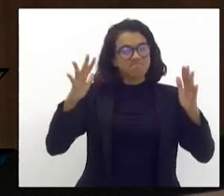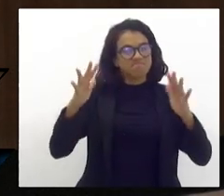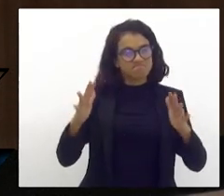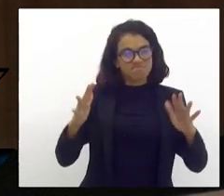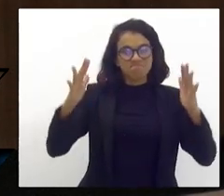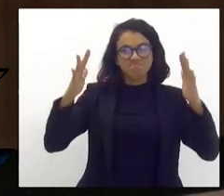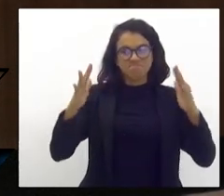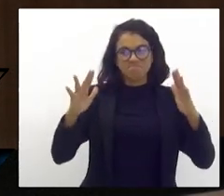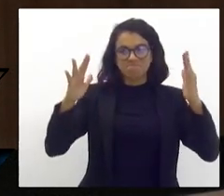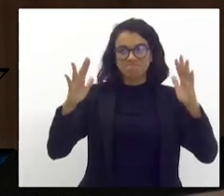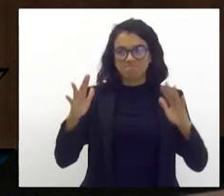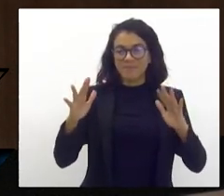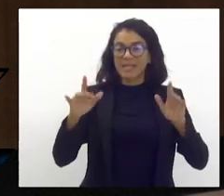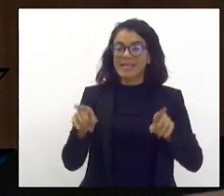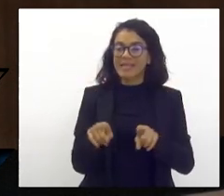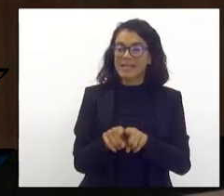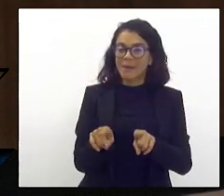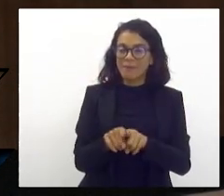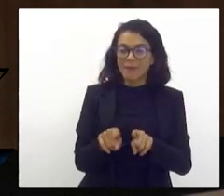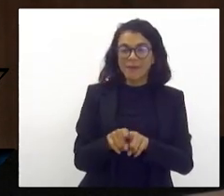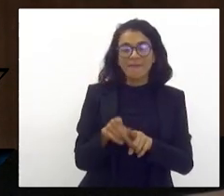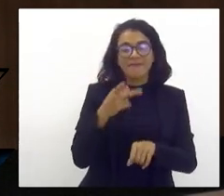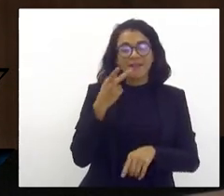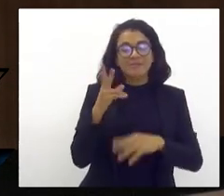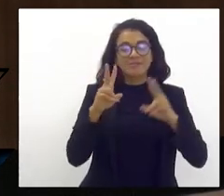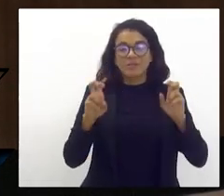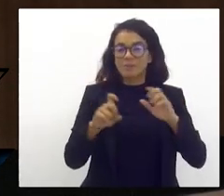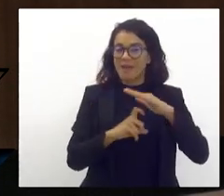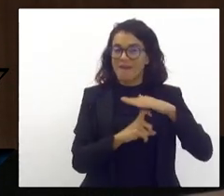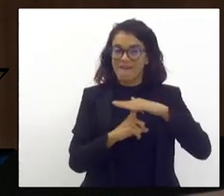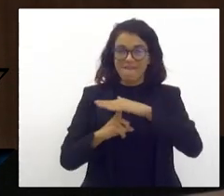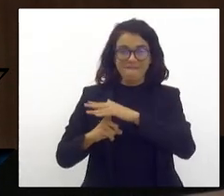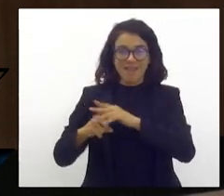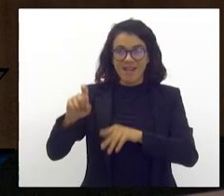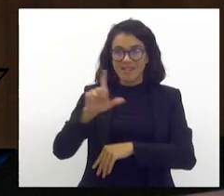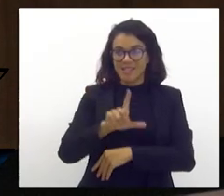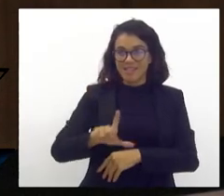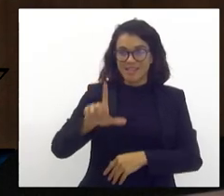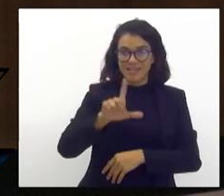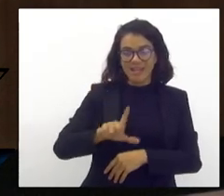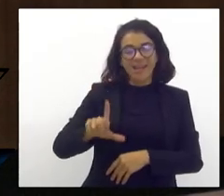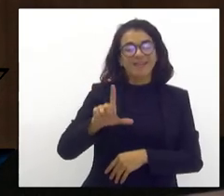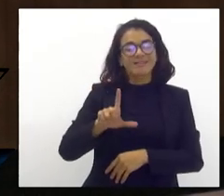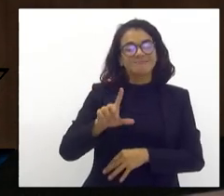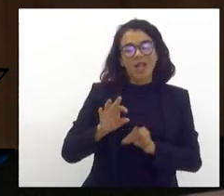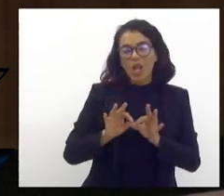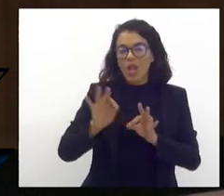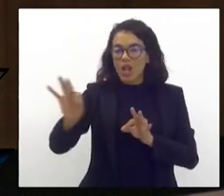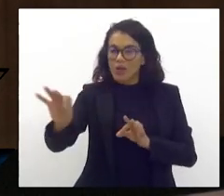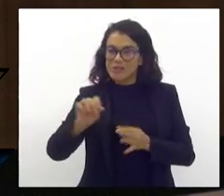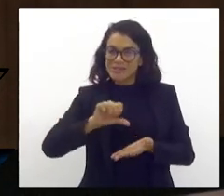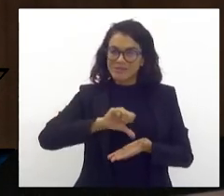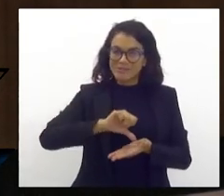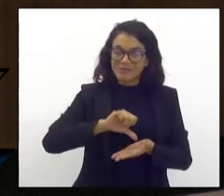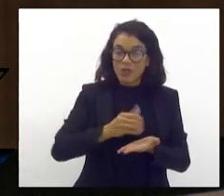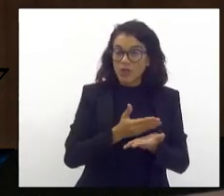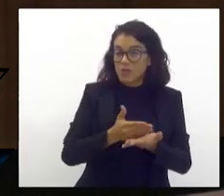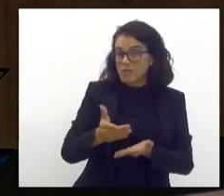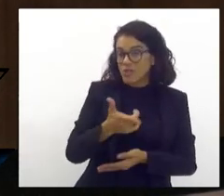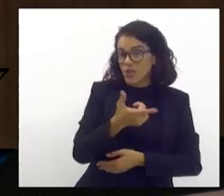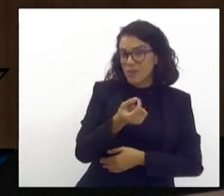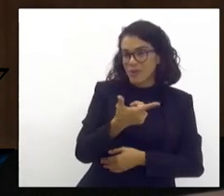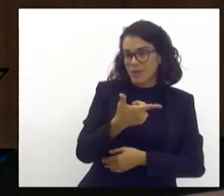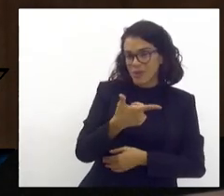potente, dizer que a Feira Literária das Periferias acontece desde o ano de